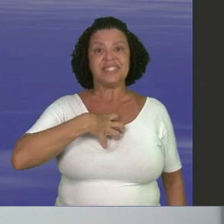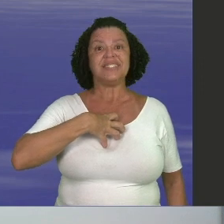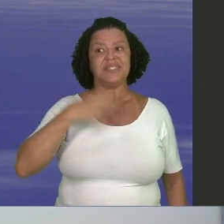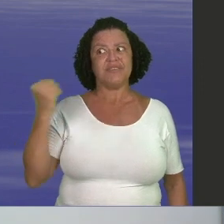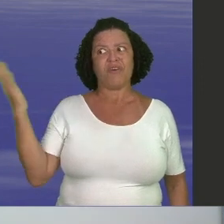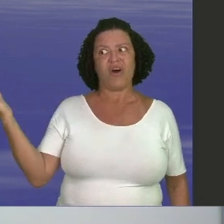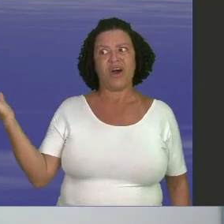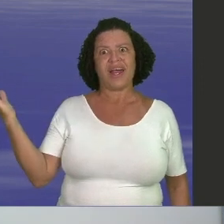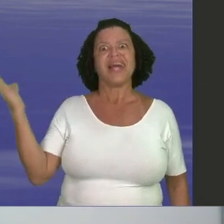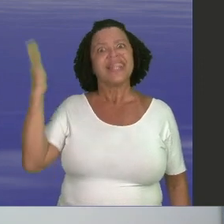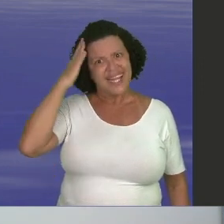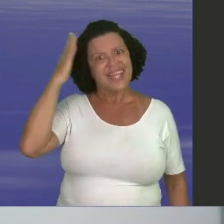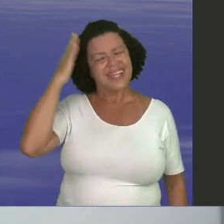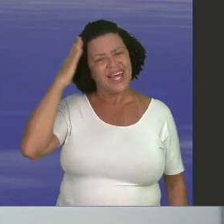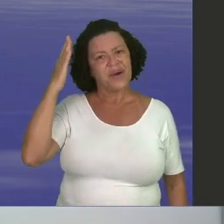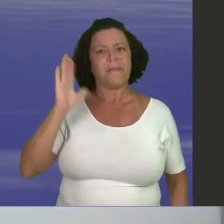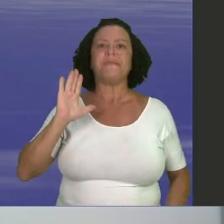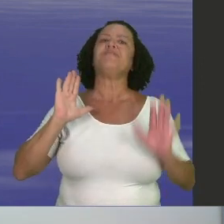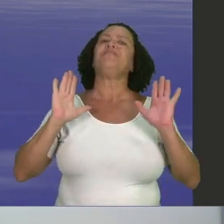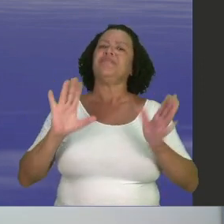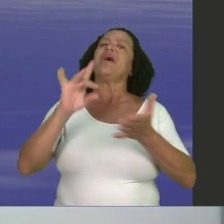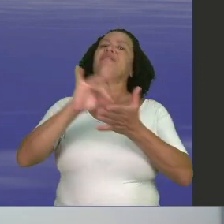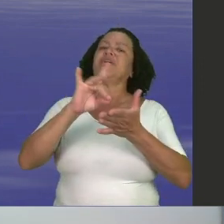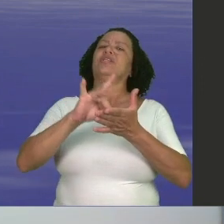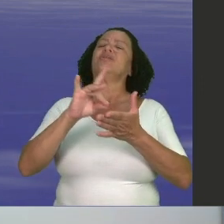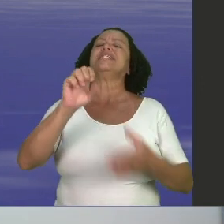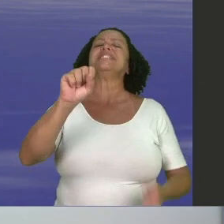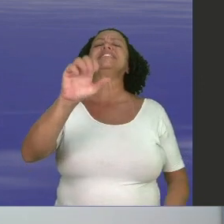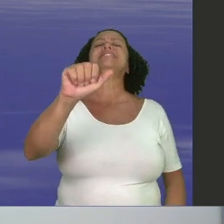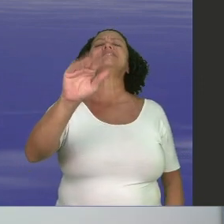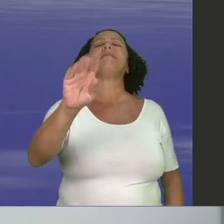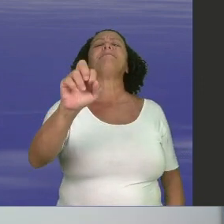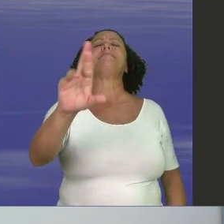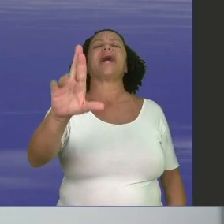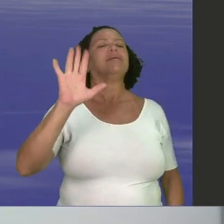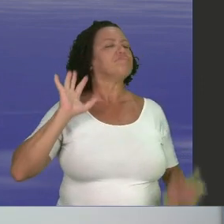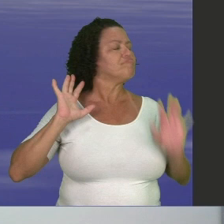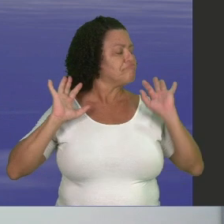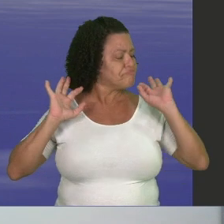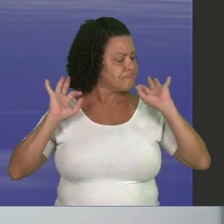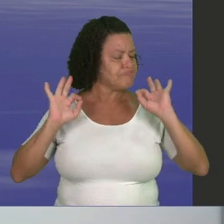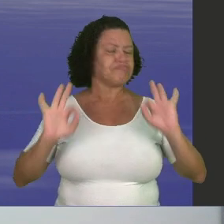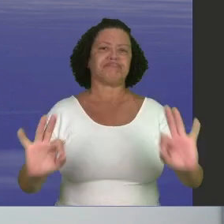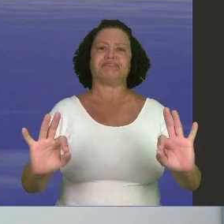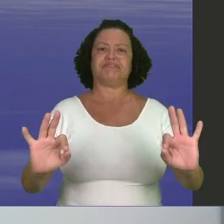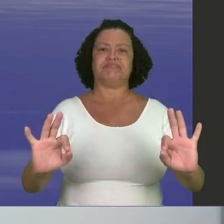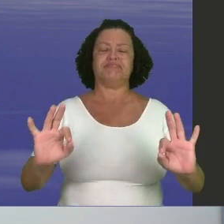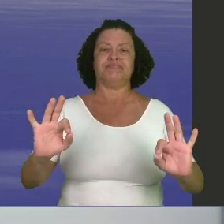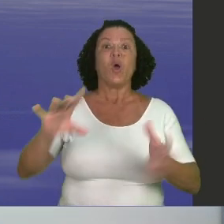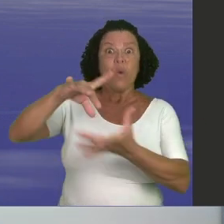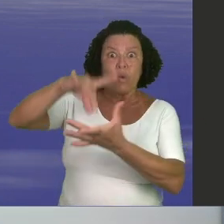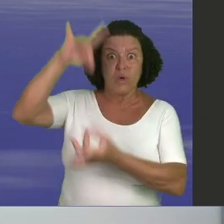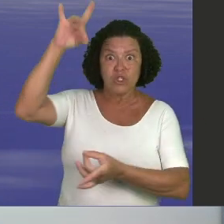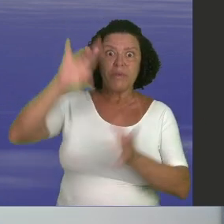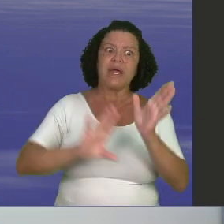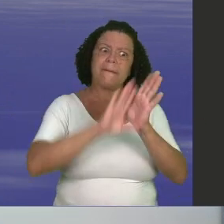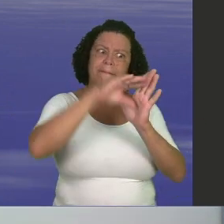vem de fora. Essa é a verdadeira sabedoria para todos nós. Um espírito em provação que